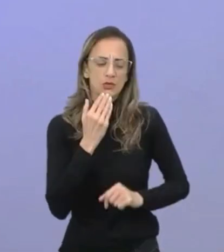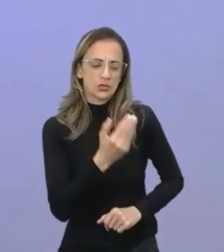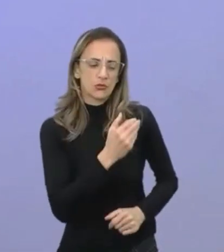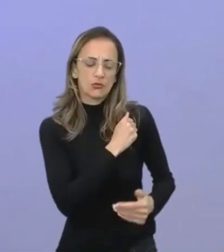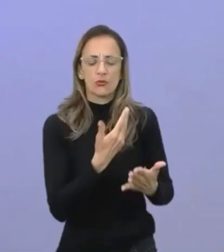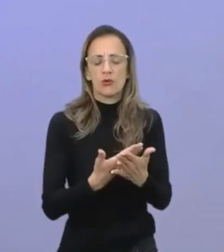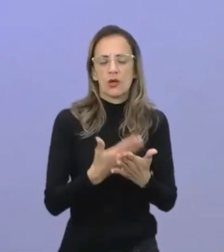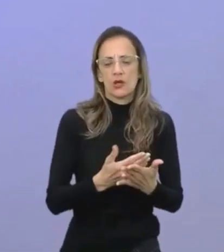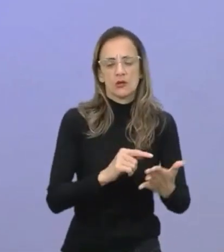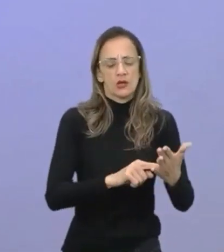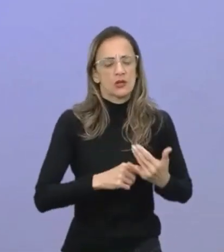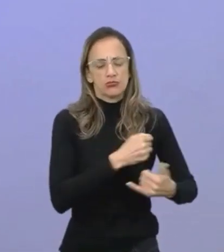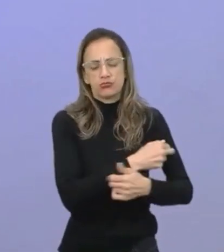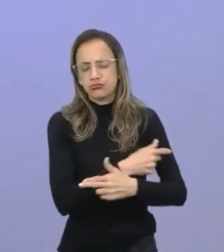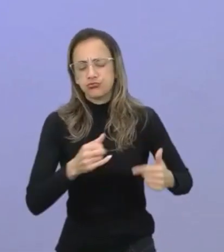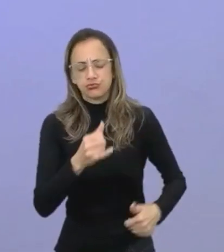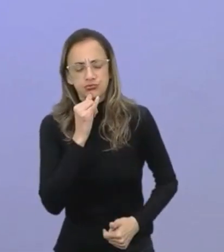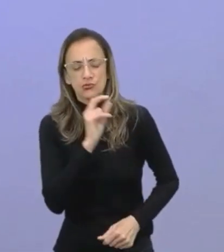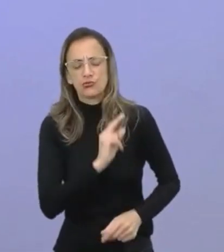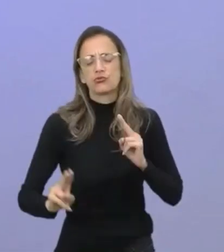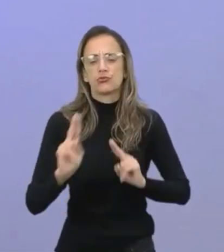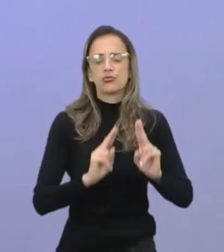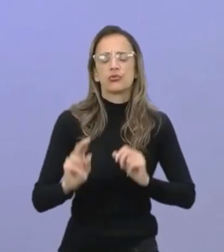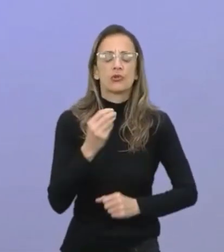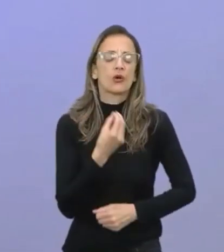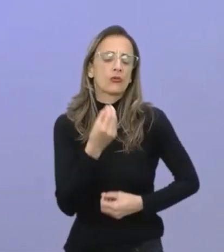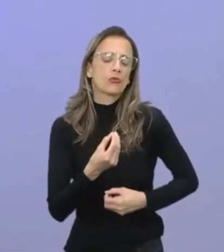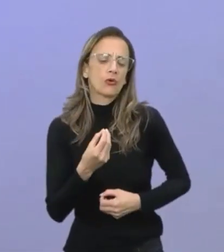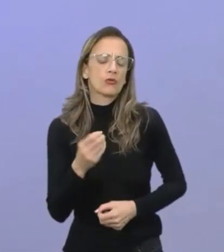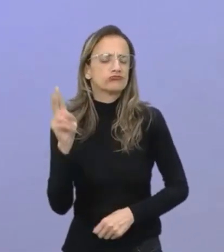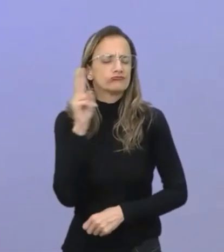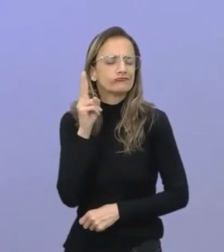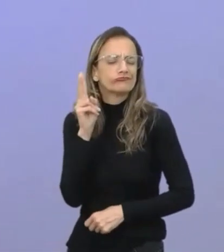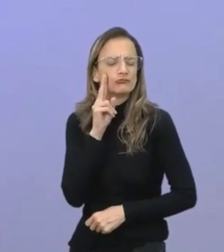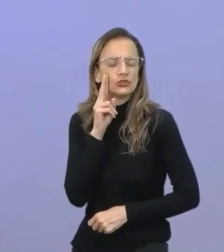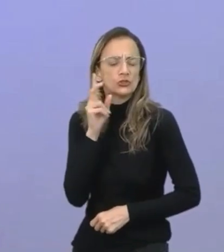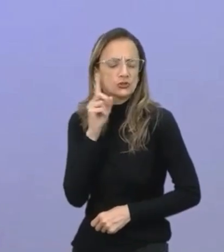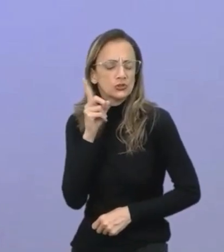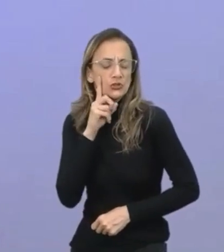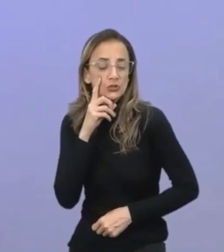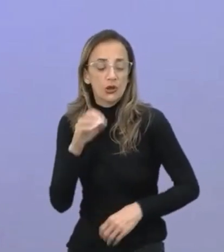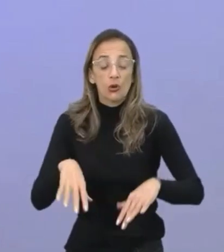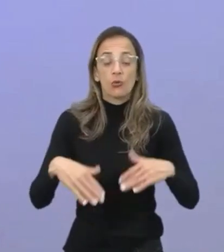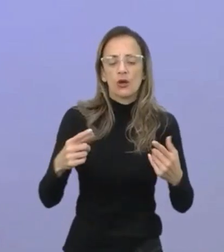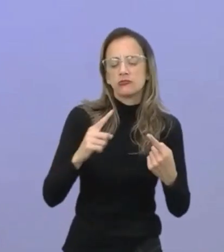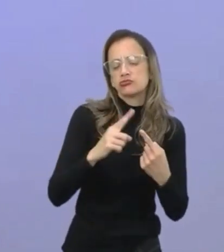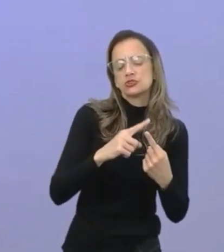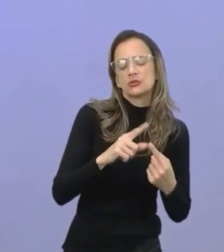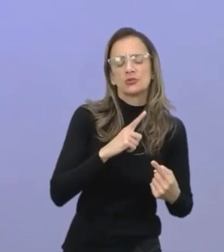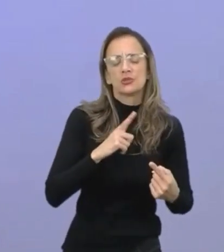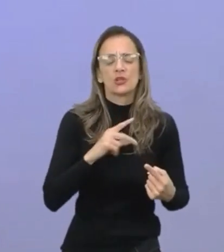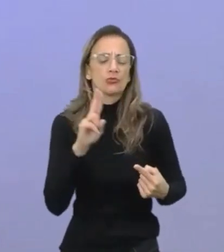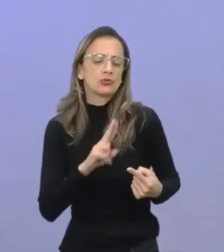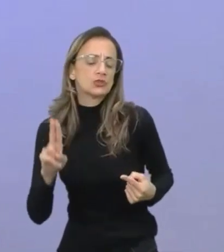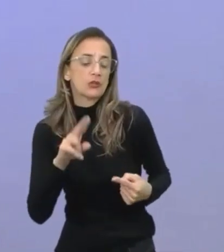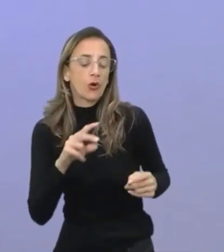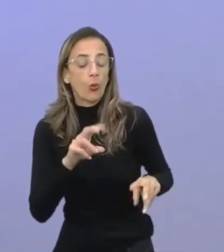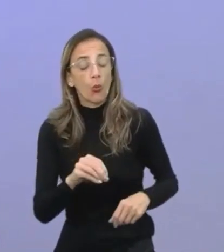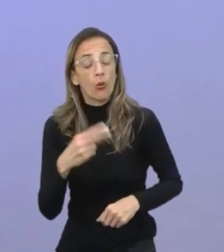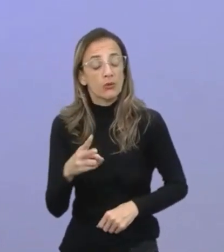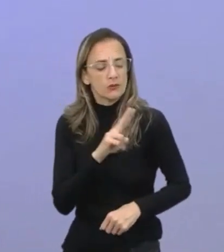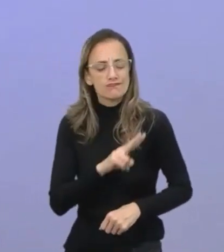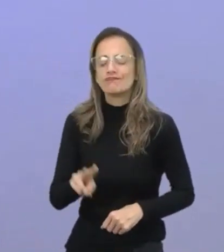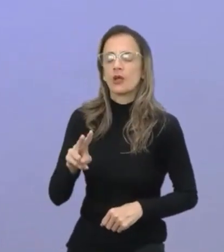então dar ali alguns exemplos de uso de sensores no dia a dia deles, né? Falar quais tipos de sensores eles utilizam ou eles veem no dia a